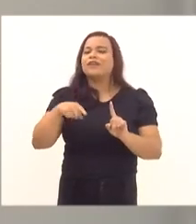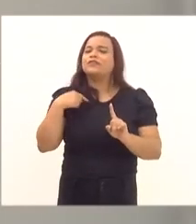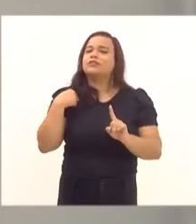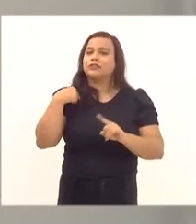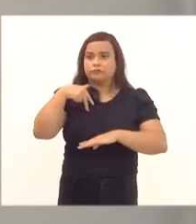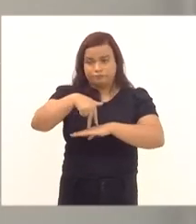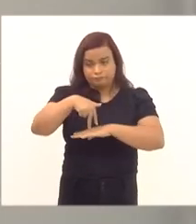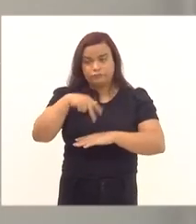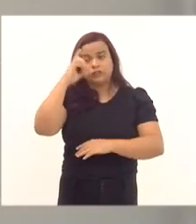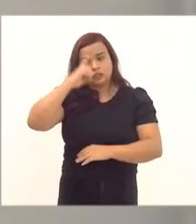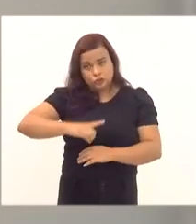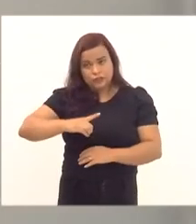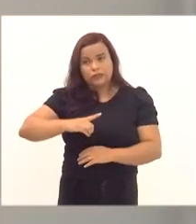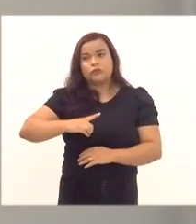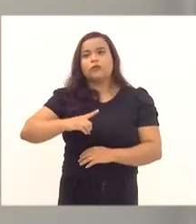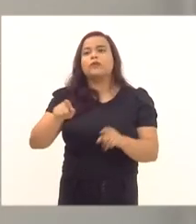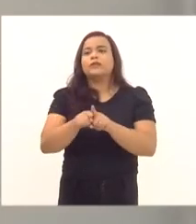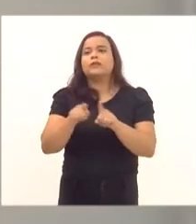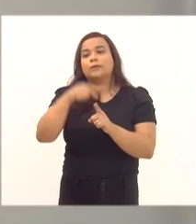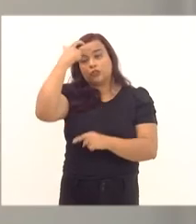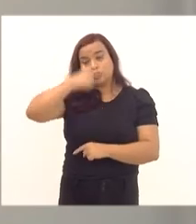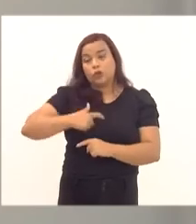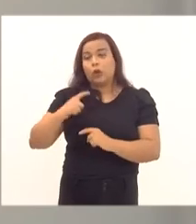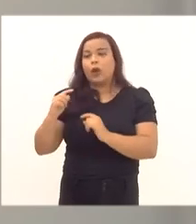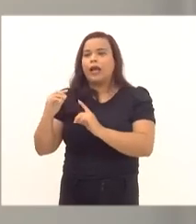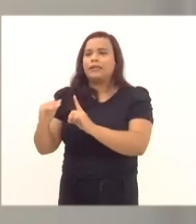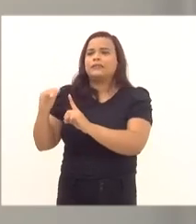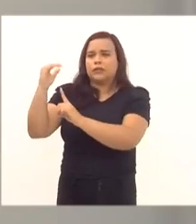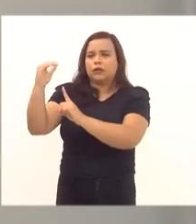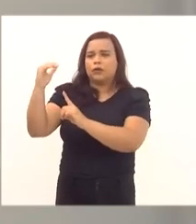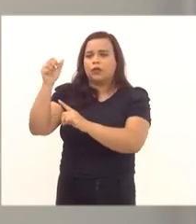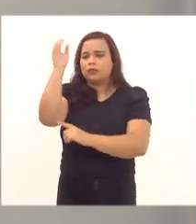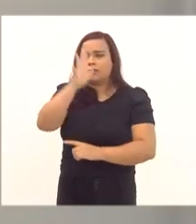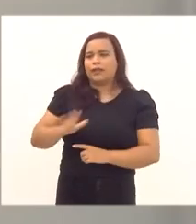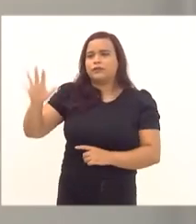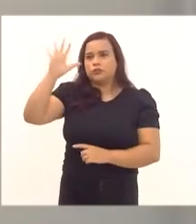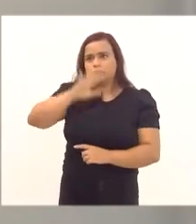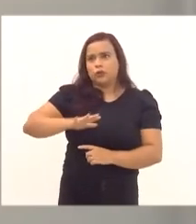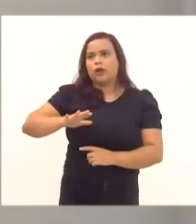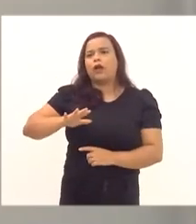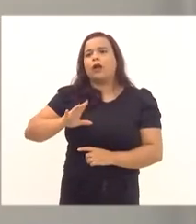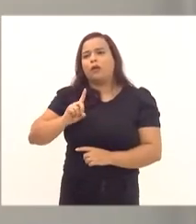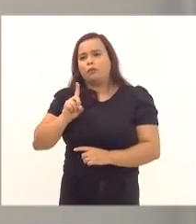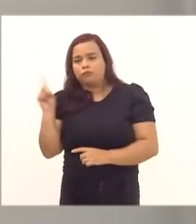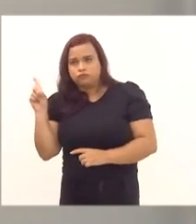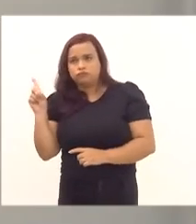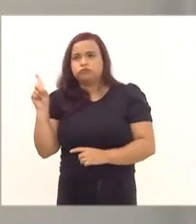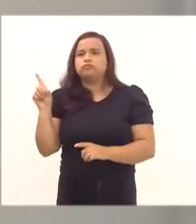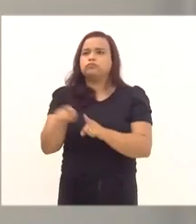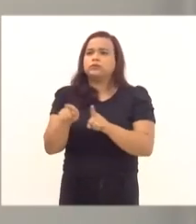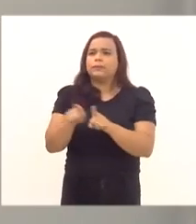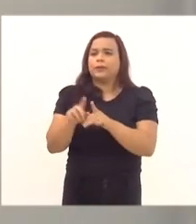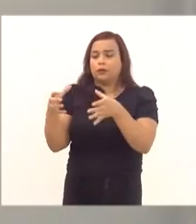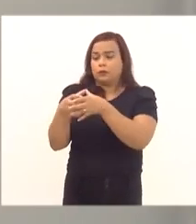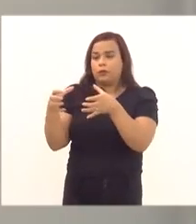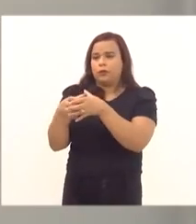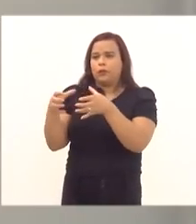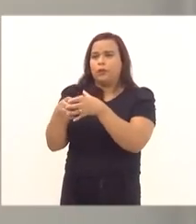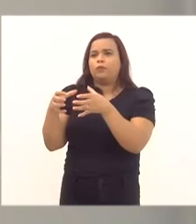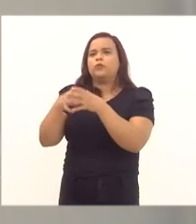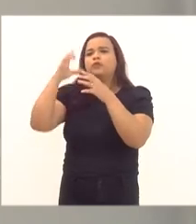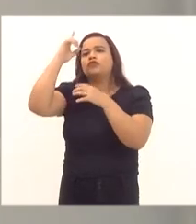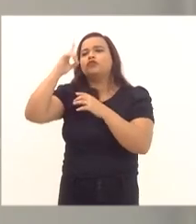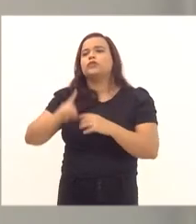diretoria do sindicato eu sou da executiva Nacional da Cut e também conselheira estou Conselheiro no Conselho Nacional dos direitos